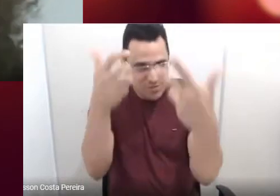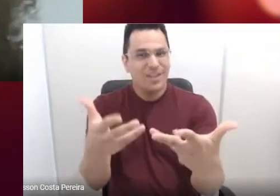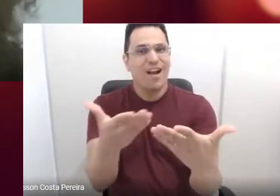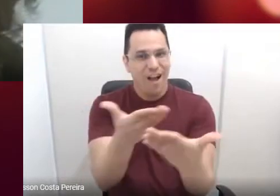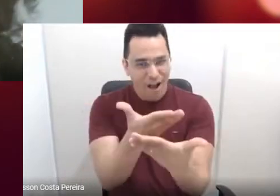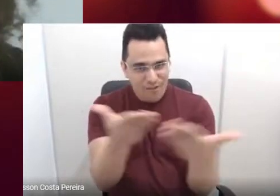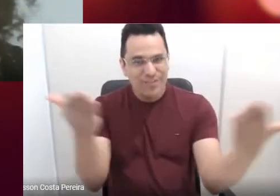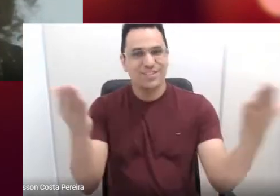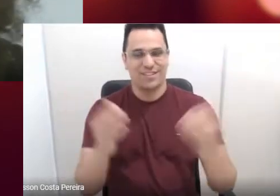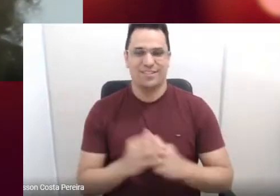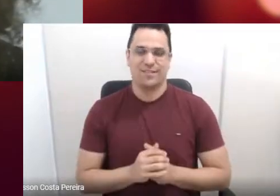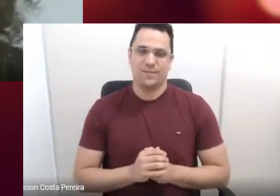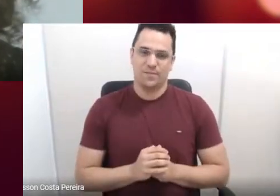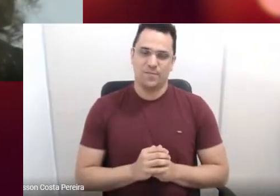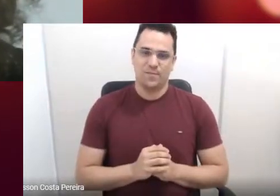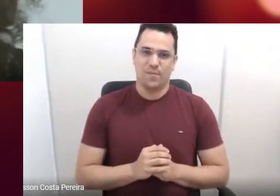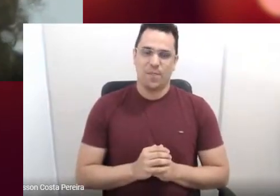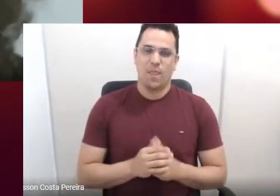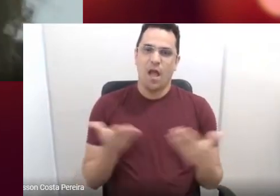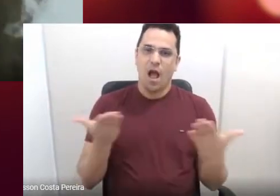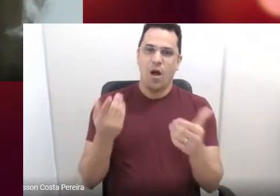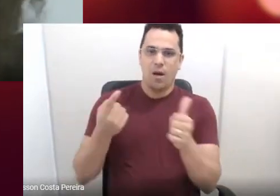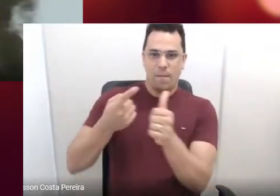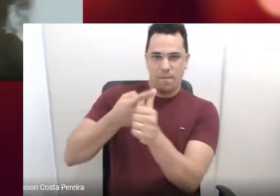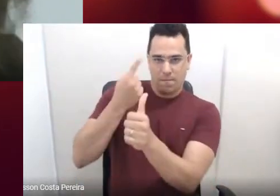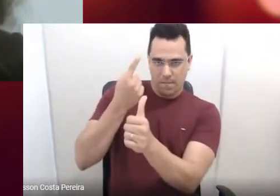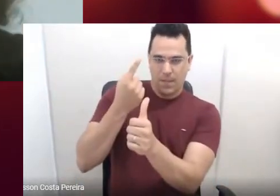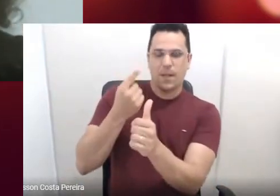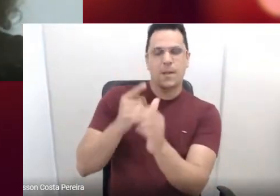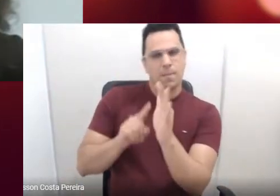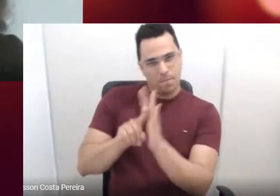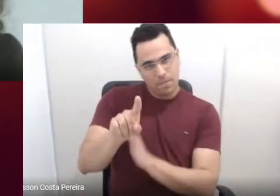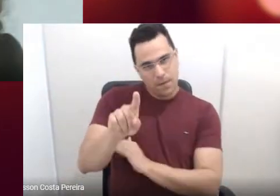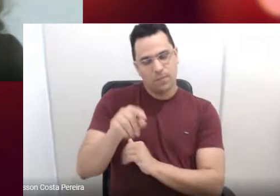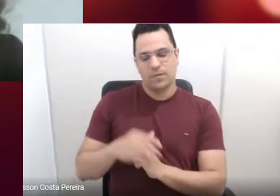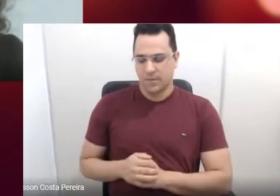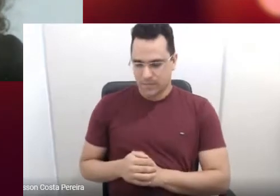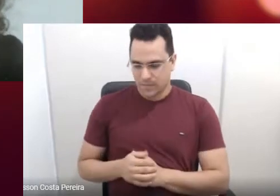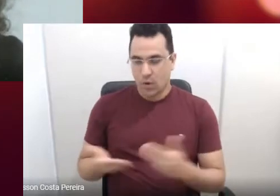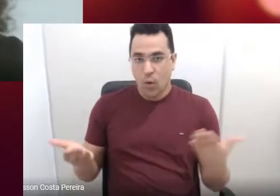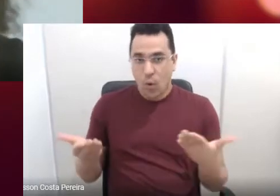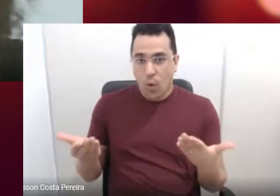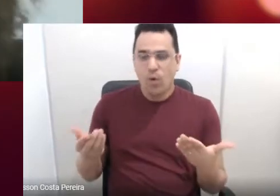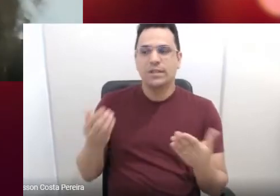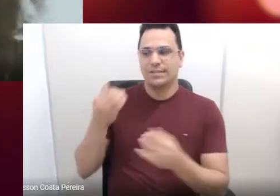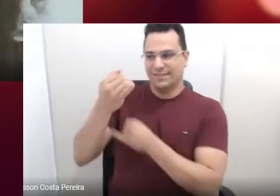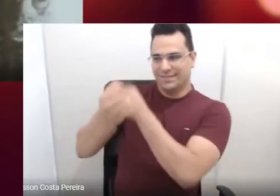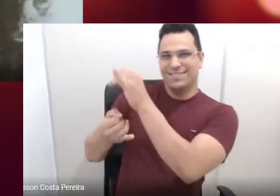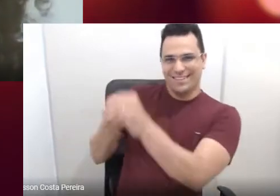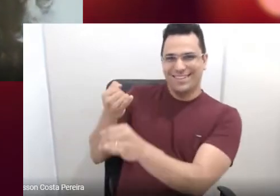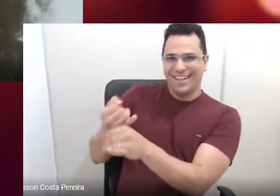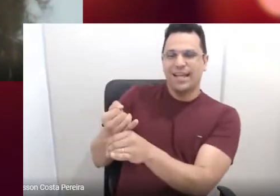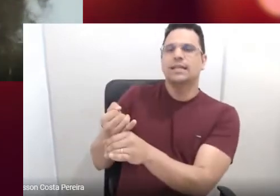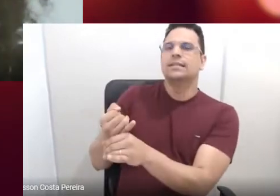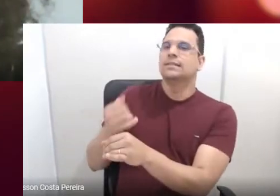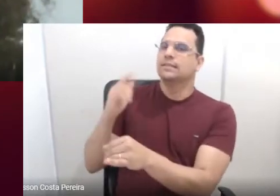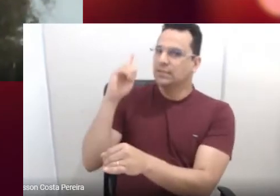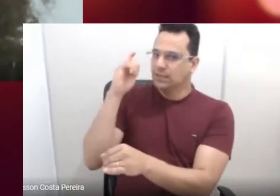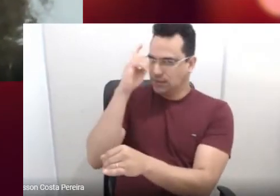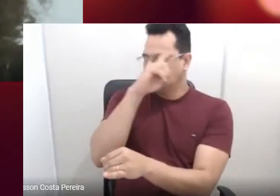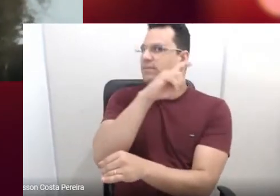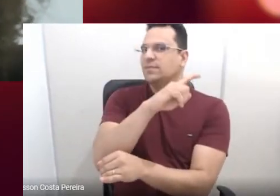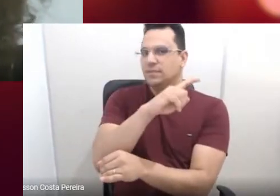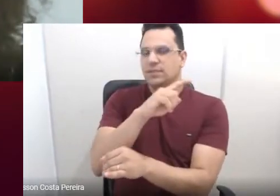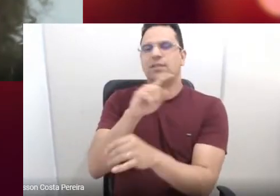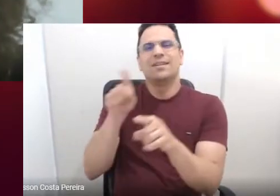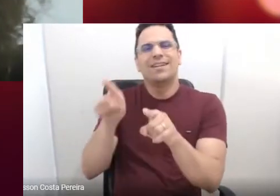Então vamos lá, vamos para a primeira questão. Como você avalia o uso da internet e das tecnologias